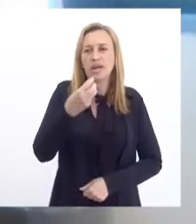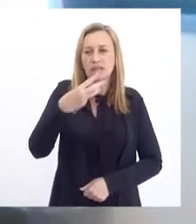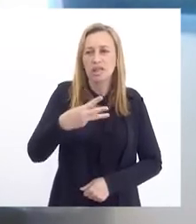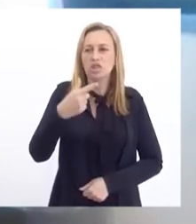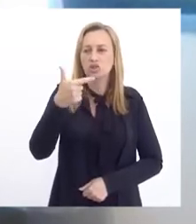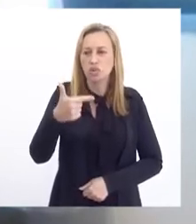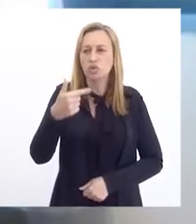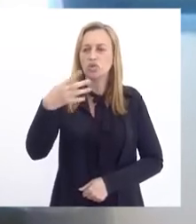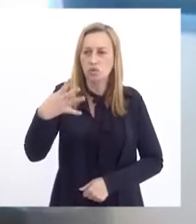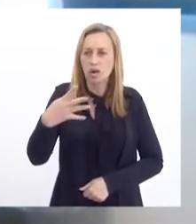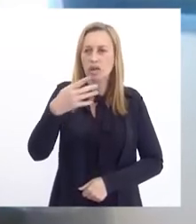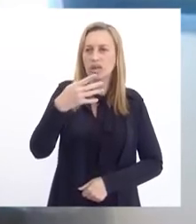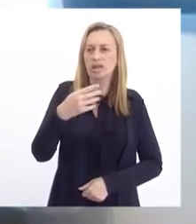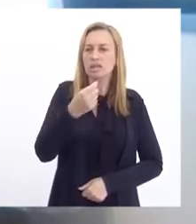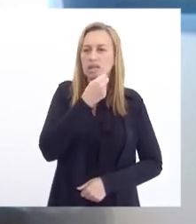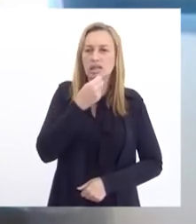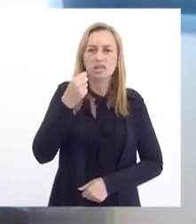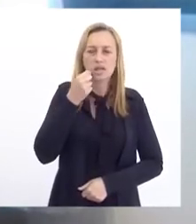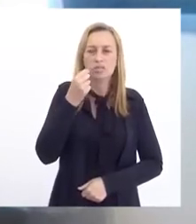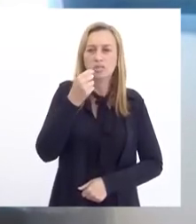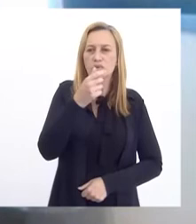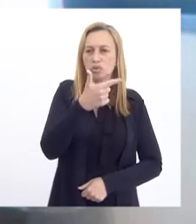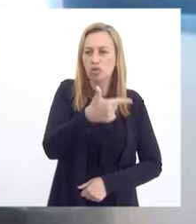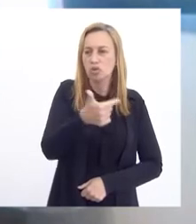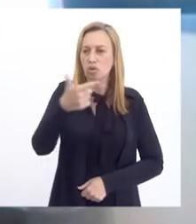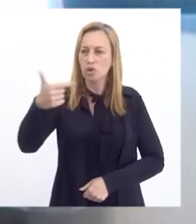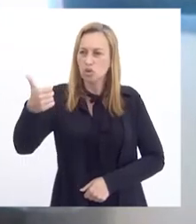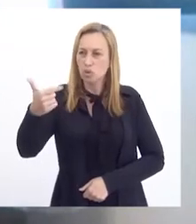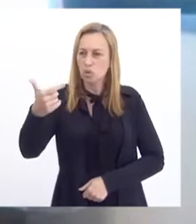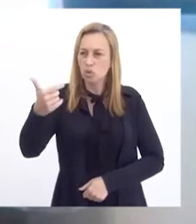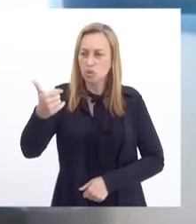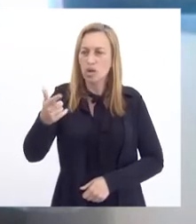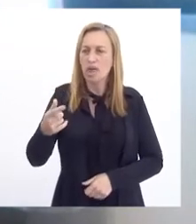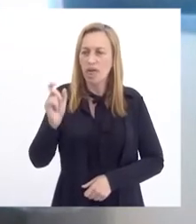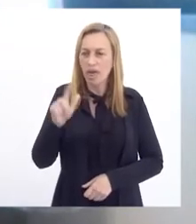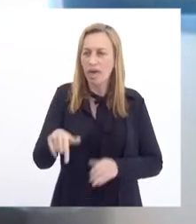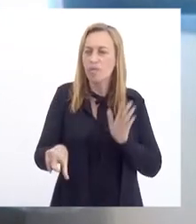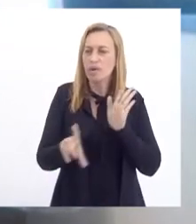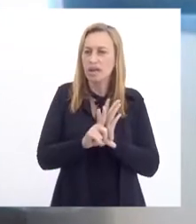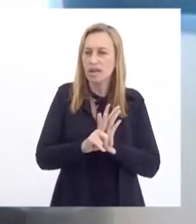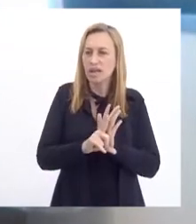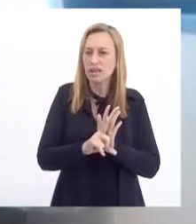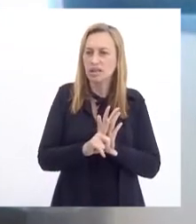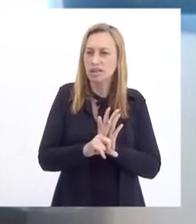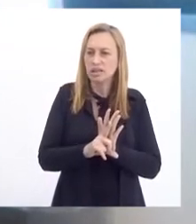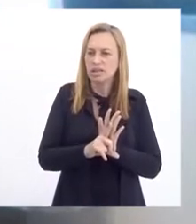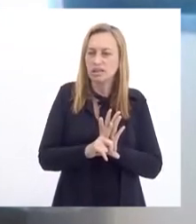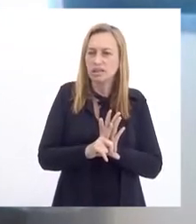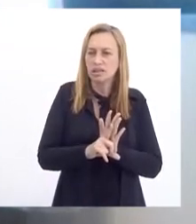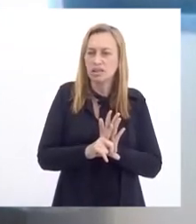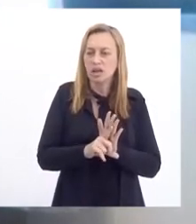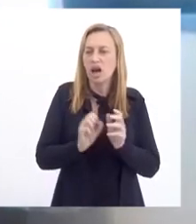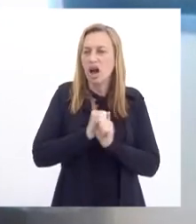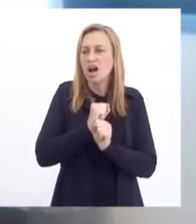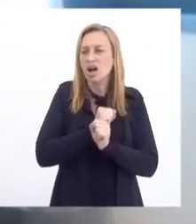6324 de setembro de 2012, ou seja, é uma lei que tem muitos